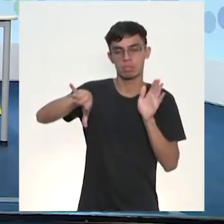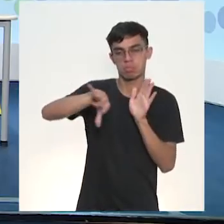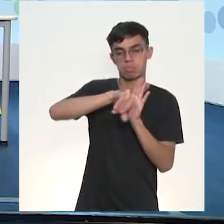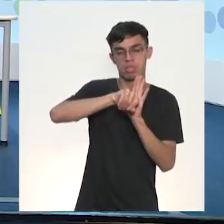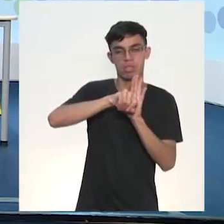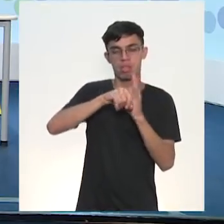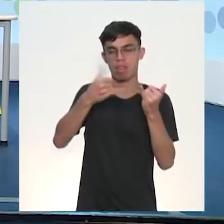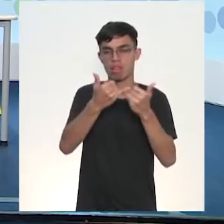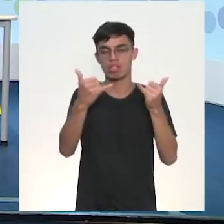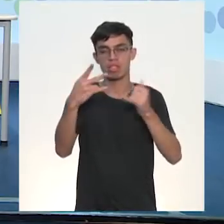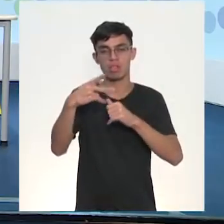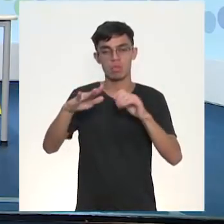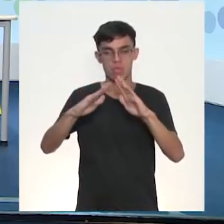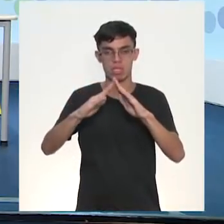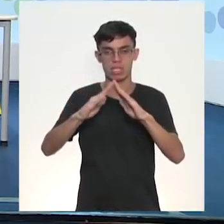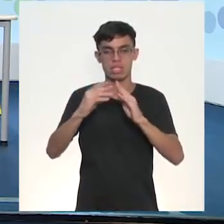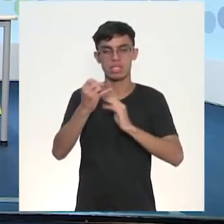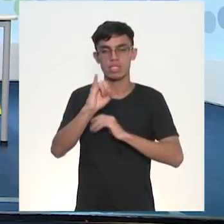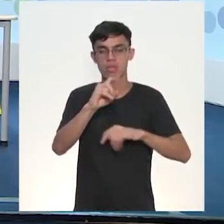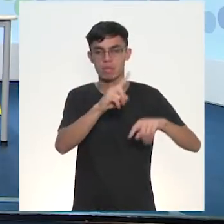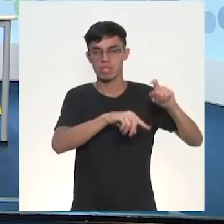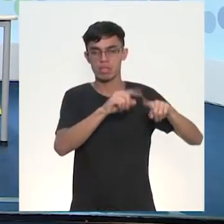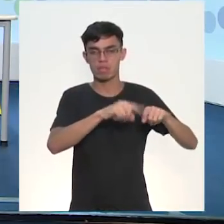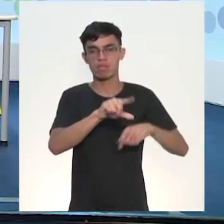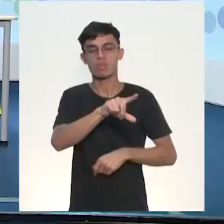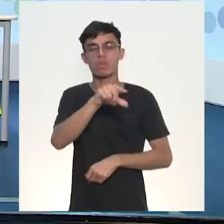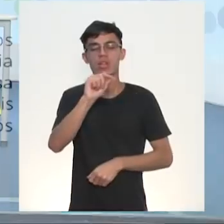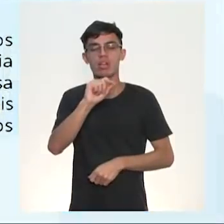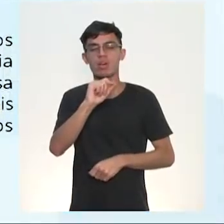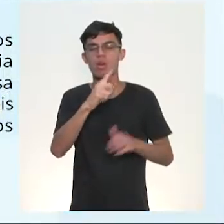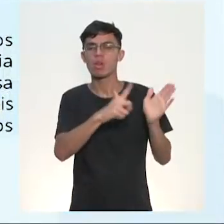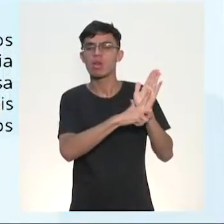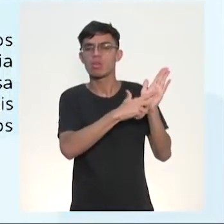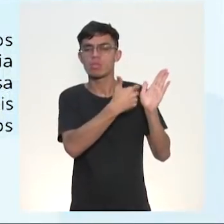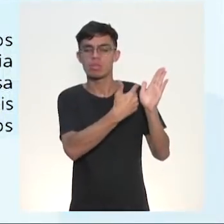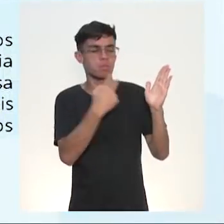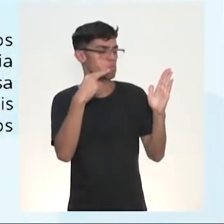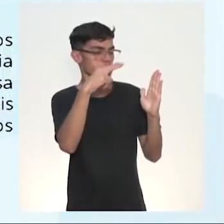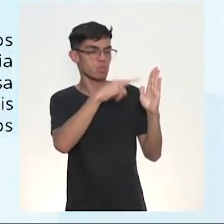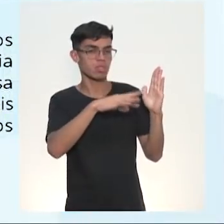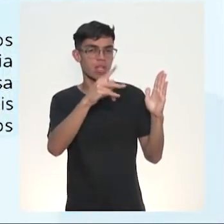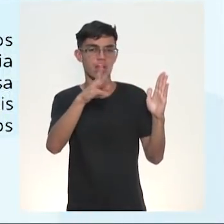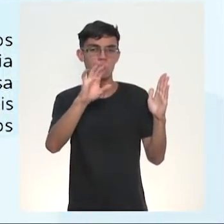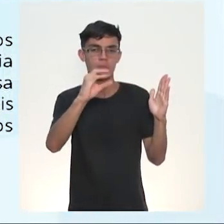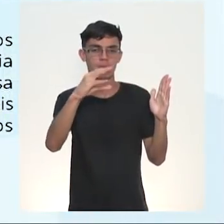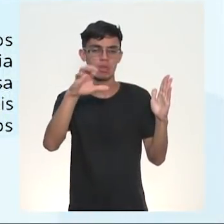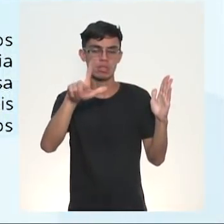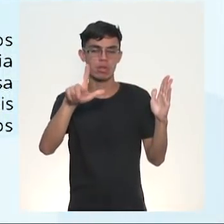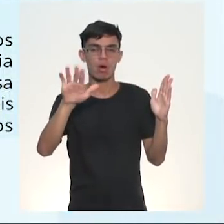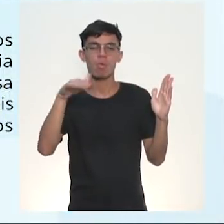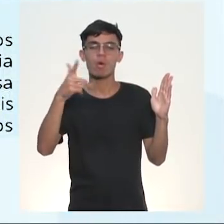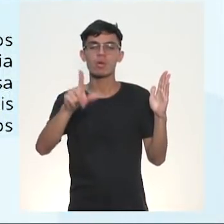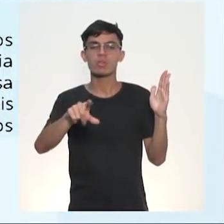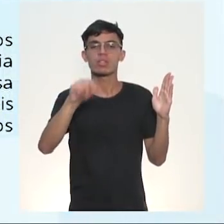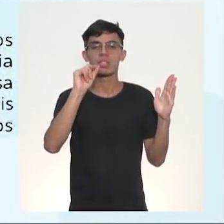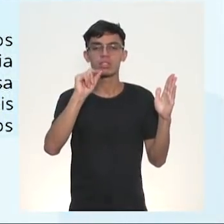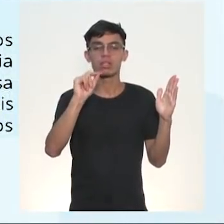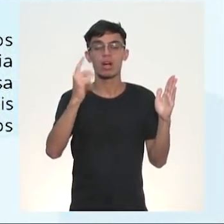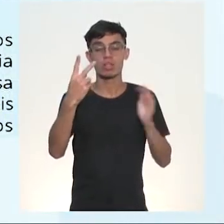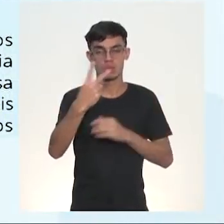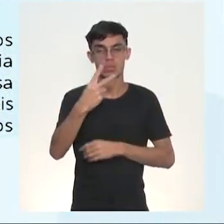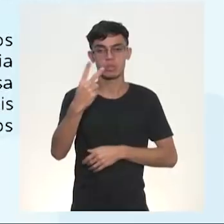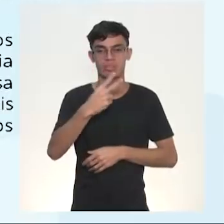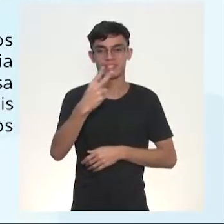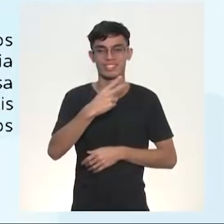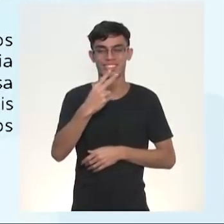casa, se você fosse escolher um aparelho, olhando o selo da Procel, qual você escolheria? Eu trouxe até 2 aqui para não